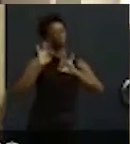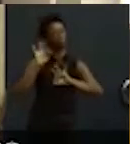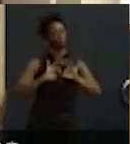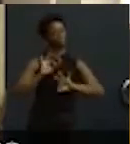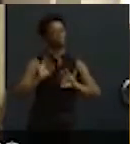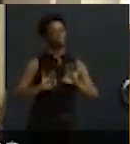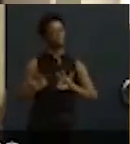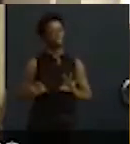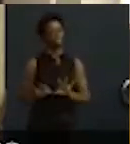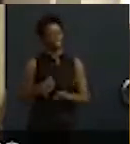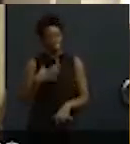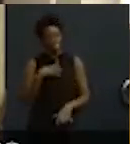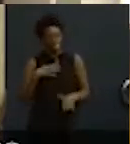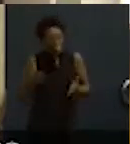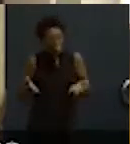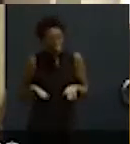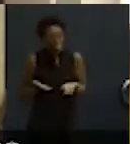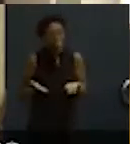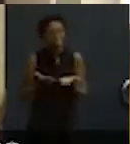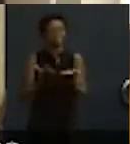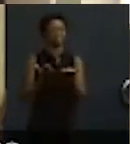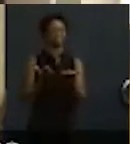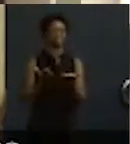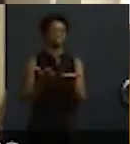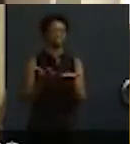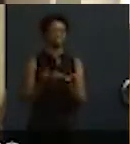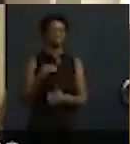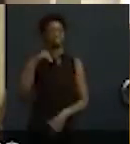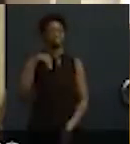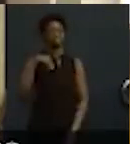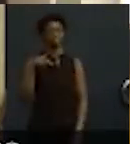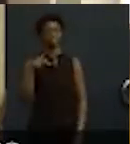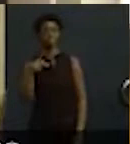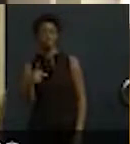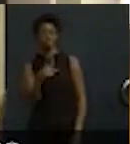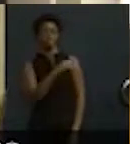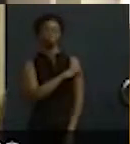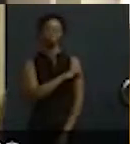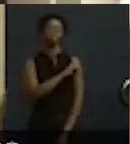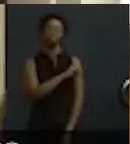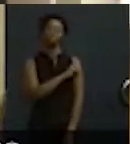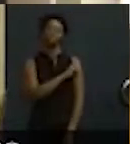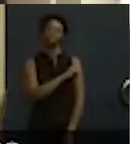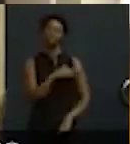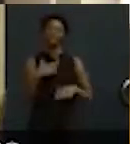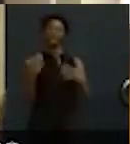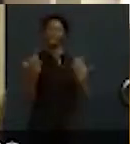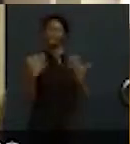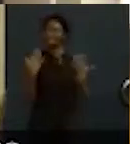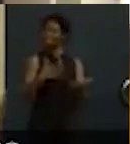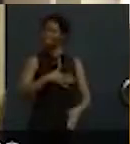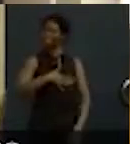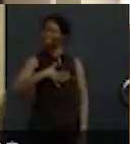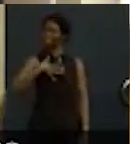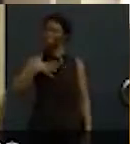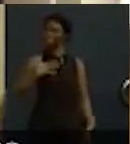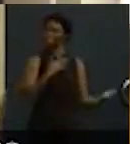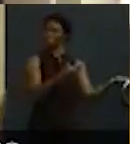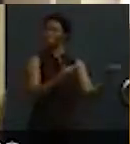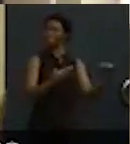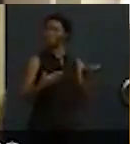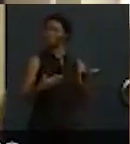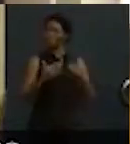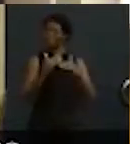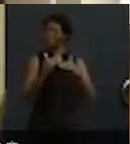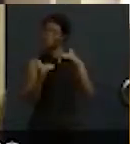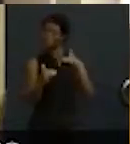fecunda sensibilidade. O Ministério Público do Estado do Rio de Janeiro tem a honra de convidar a Subprocuradora-Geral